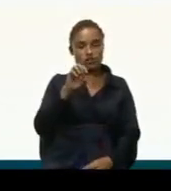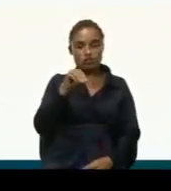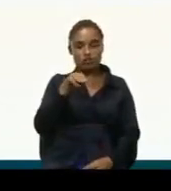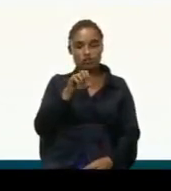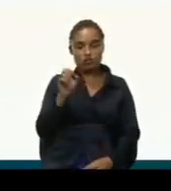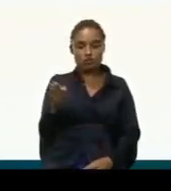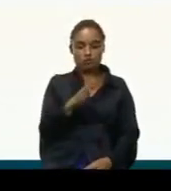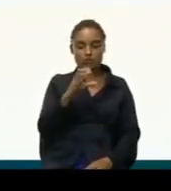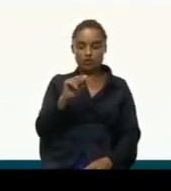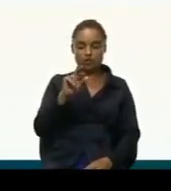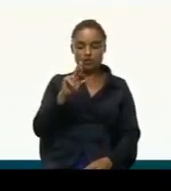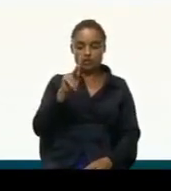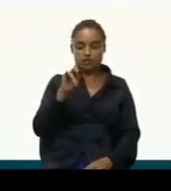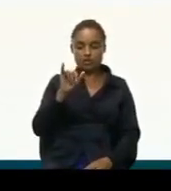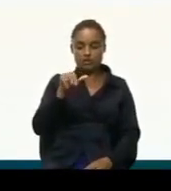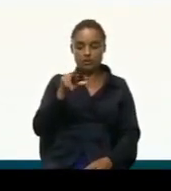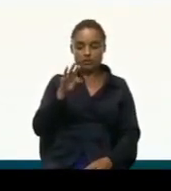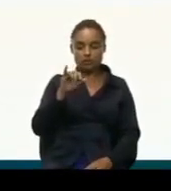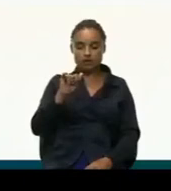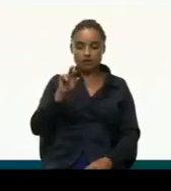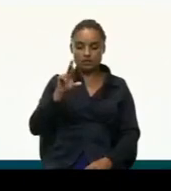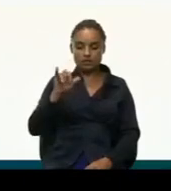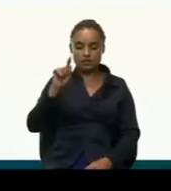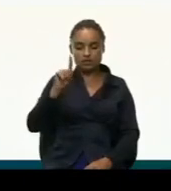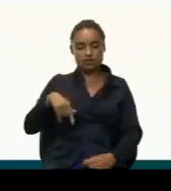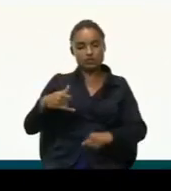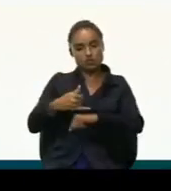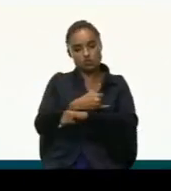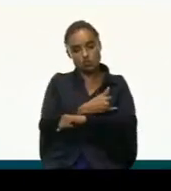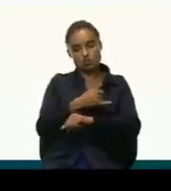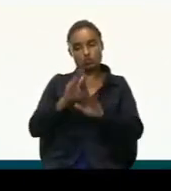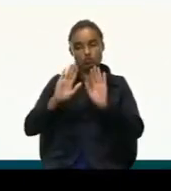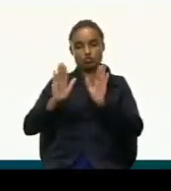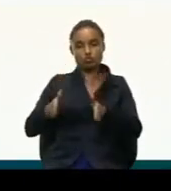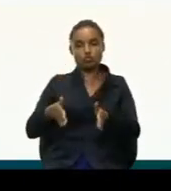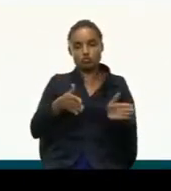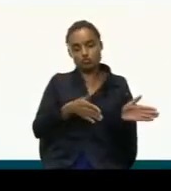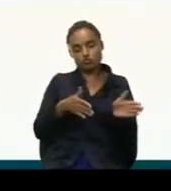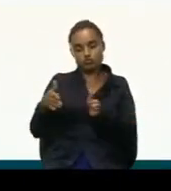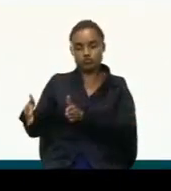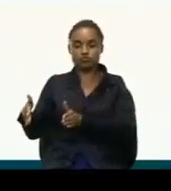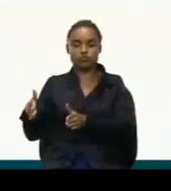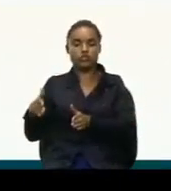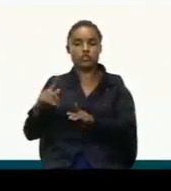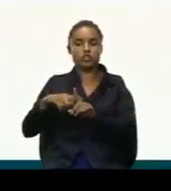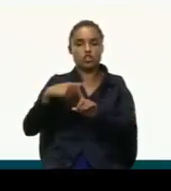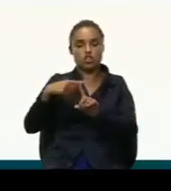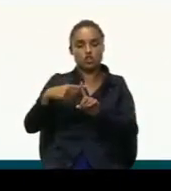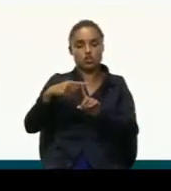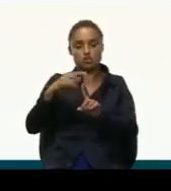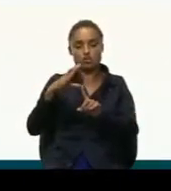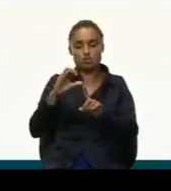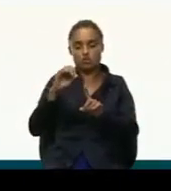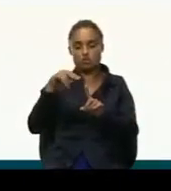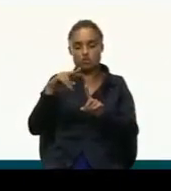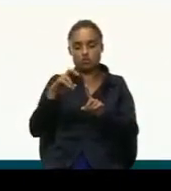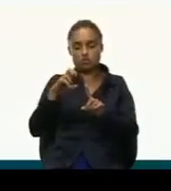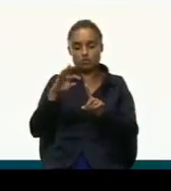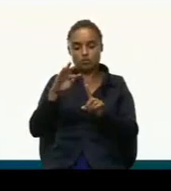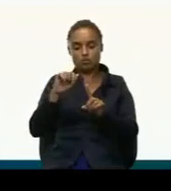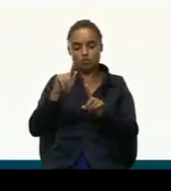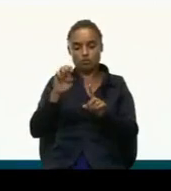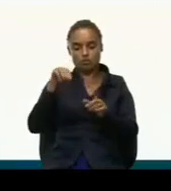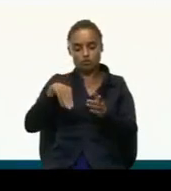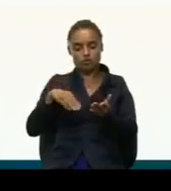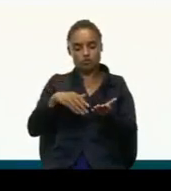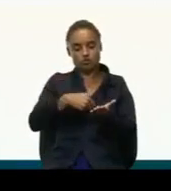carpintarias. Aí a gente dobra a nossa concretagem, porque agora a gente começa a fazer uma etapa maior de